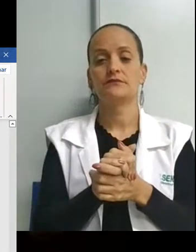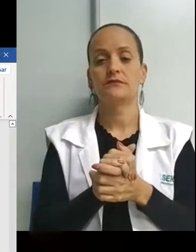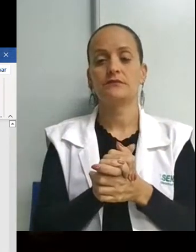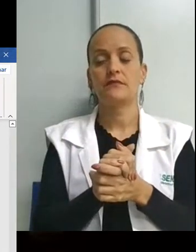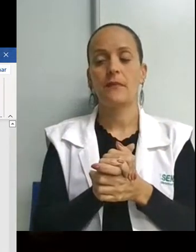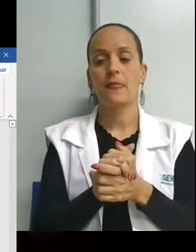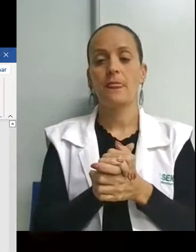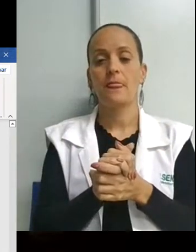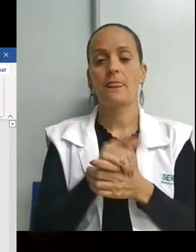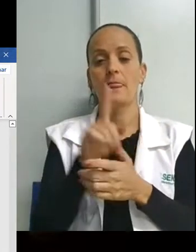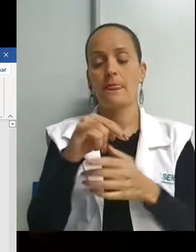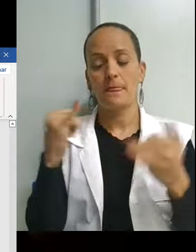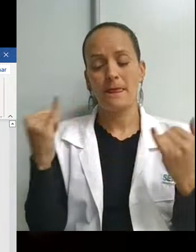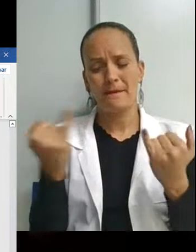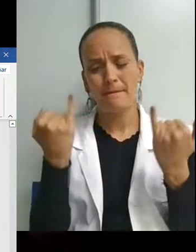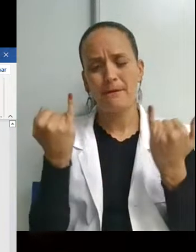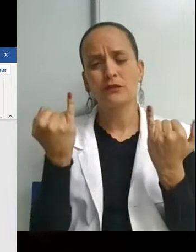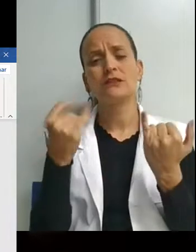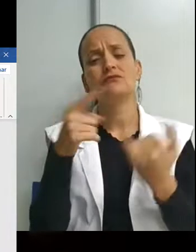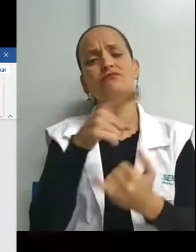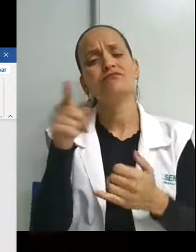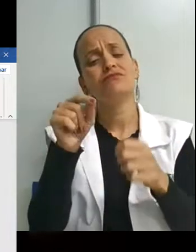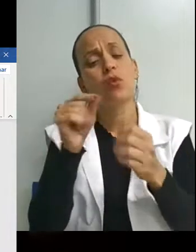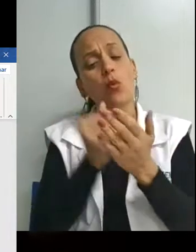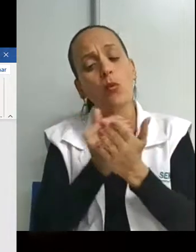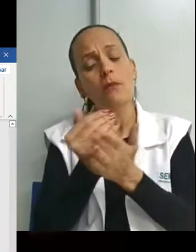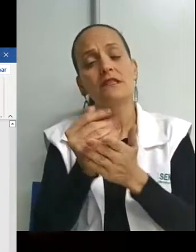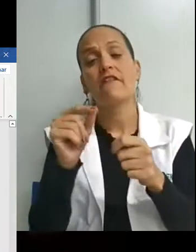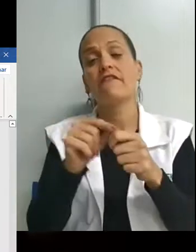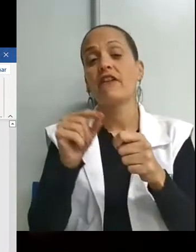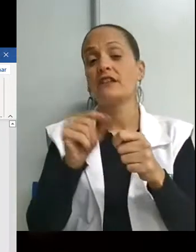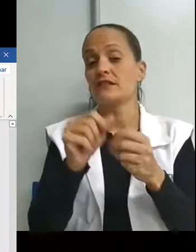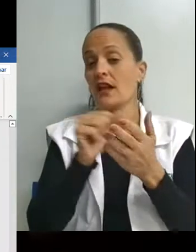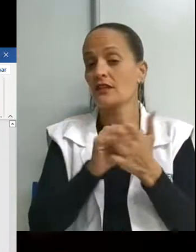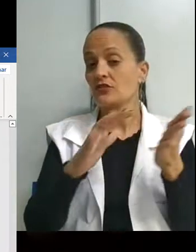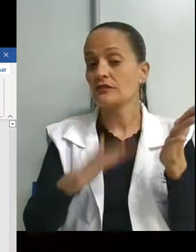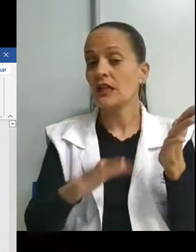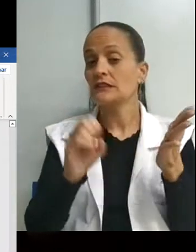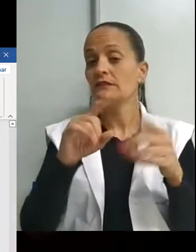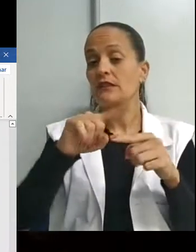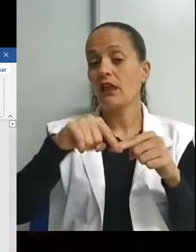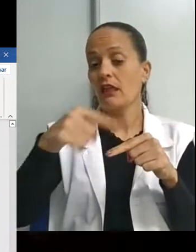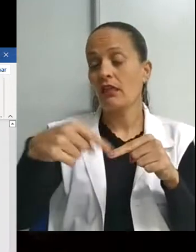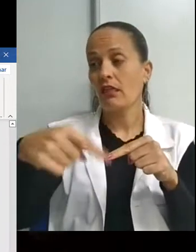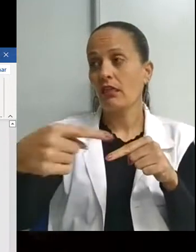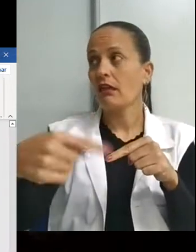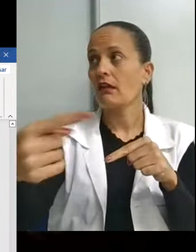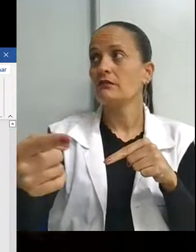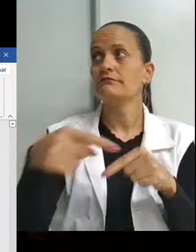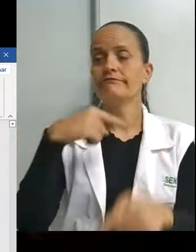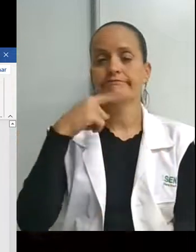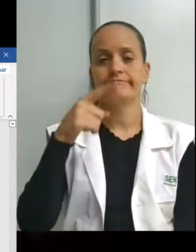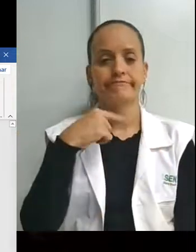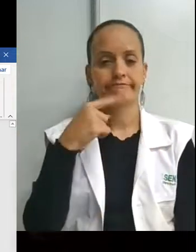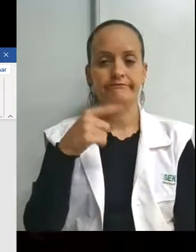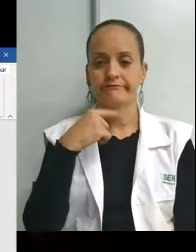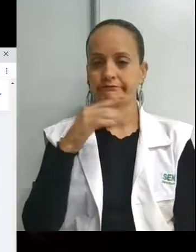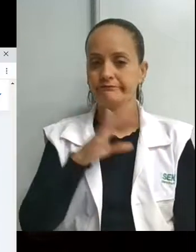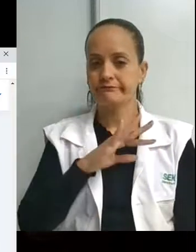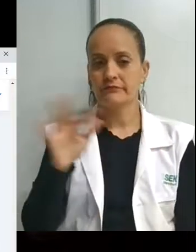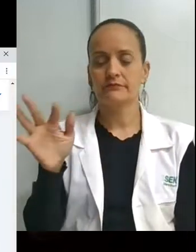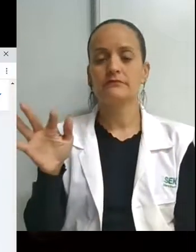é necessário que vocês comecem a fazer justamente para a gente poder fazer o quê? Para a gente passar para a próxima unidade, né? Então, assim, na